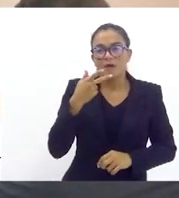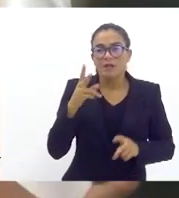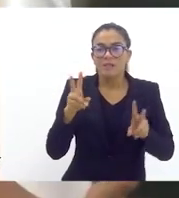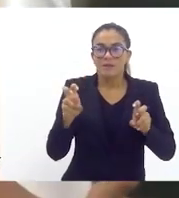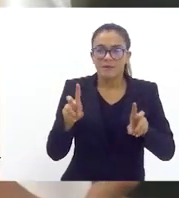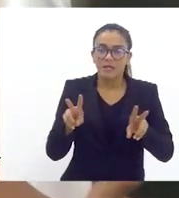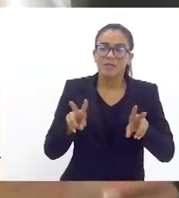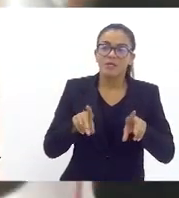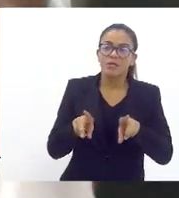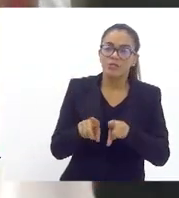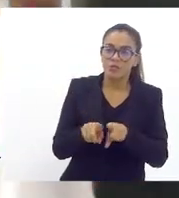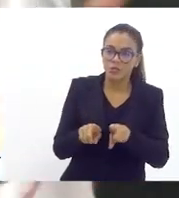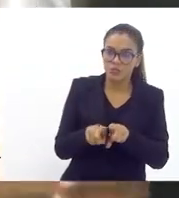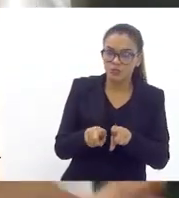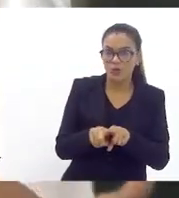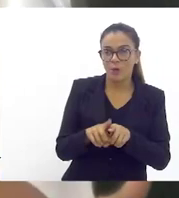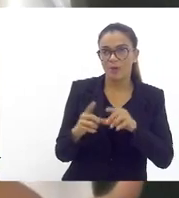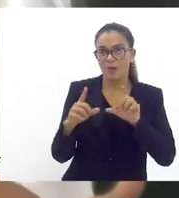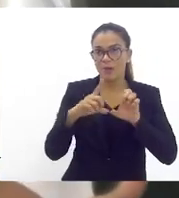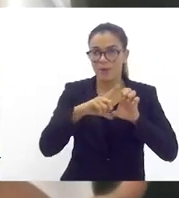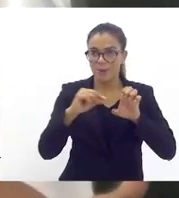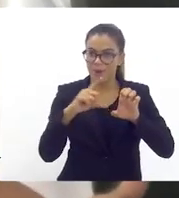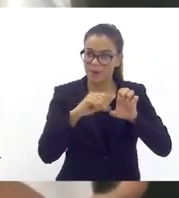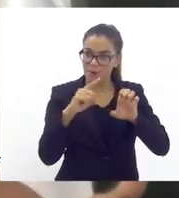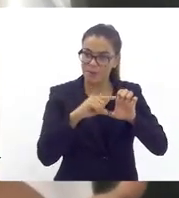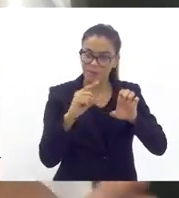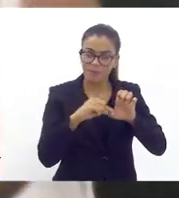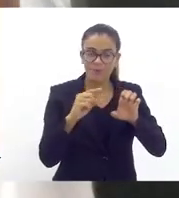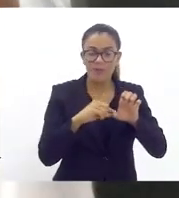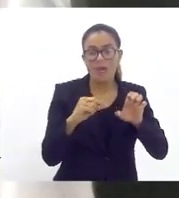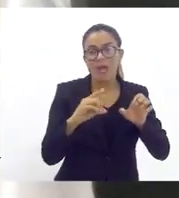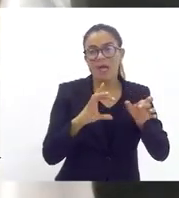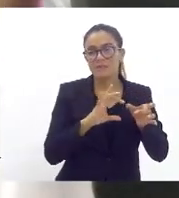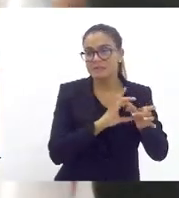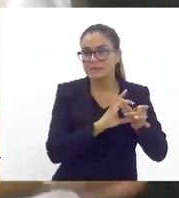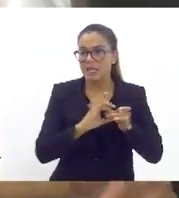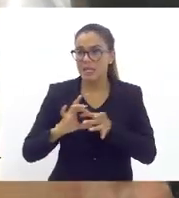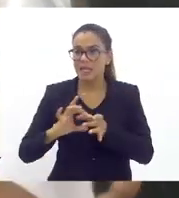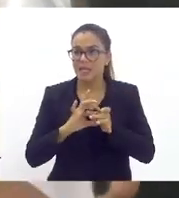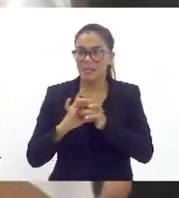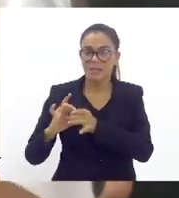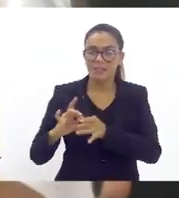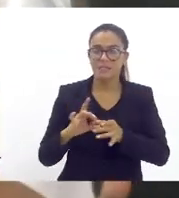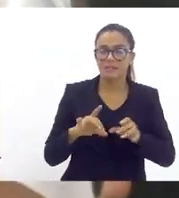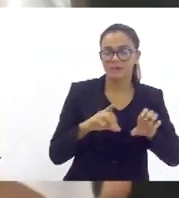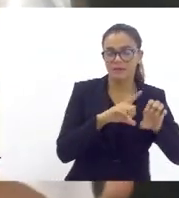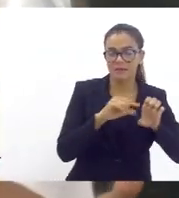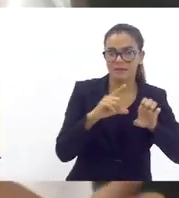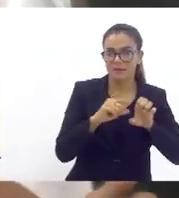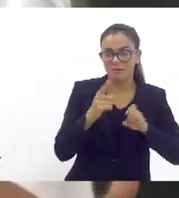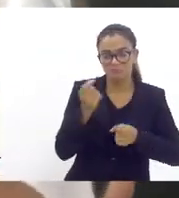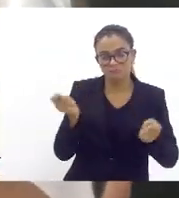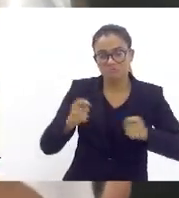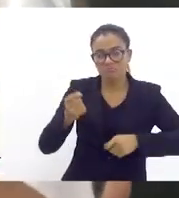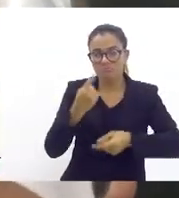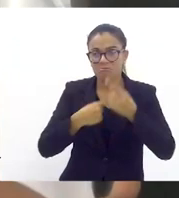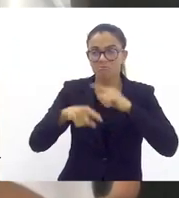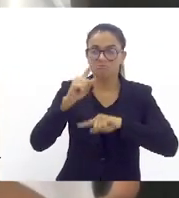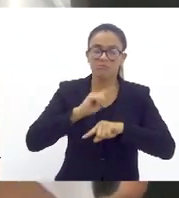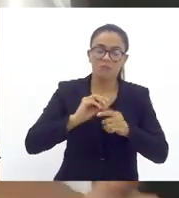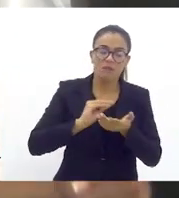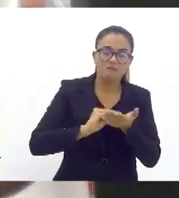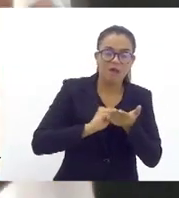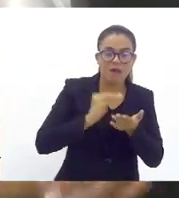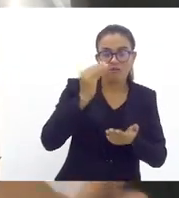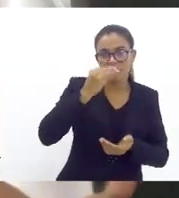a formalização do empreendedorismo, as redes de empreendedorismo que possam superar a situação de precarização